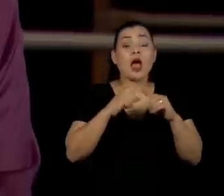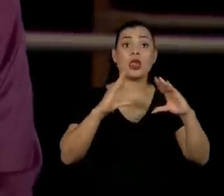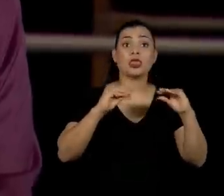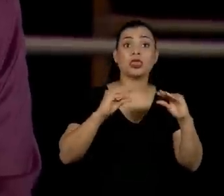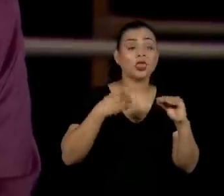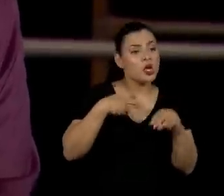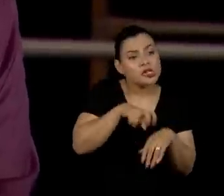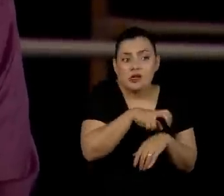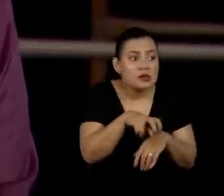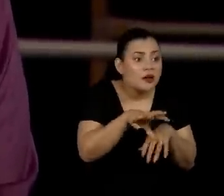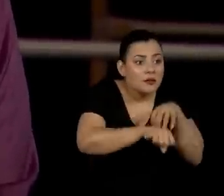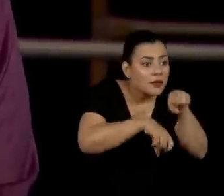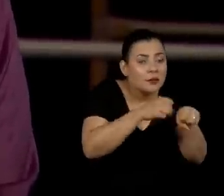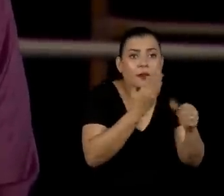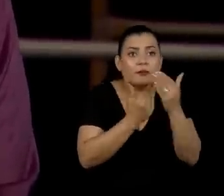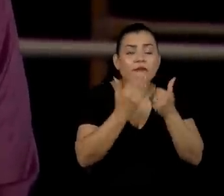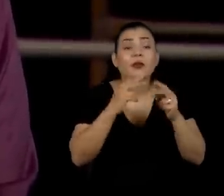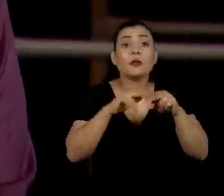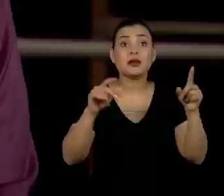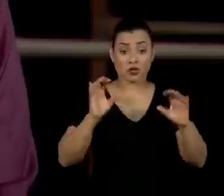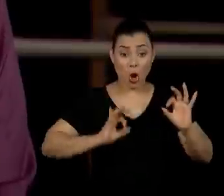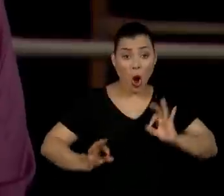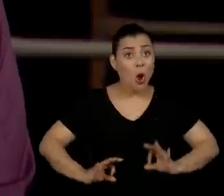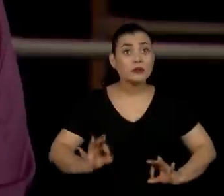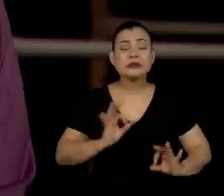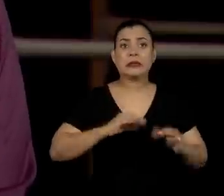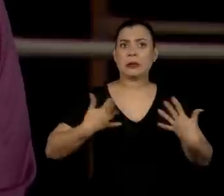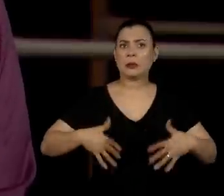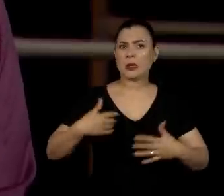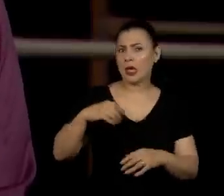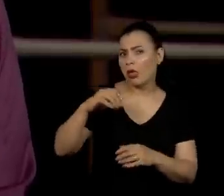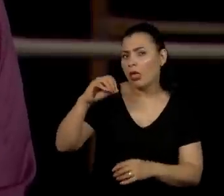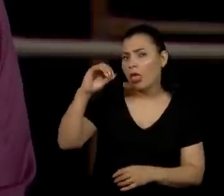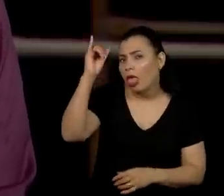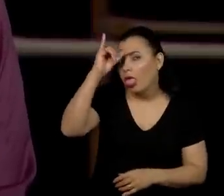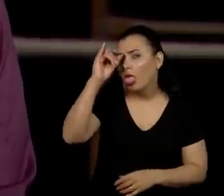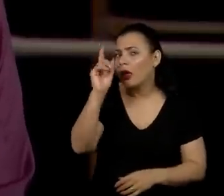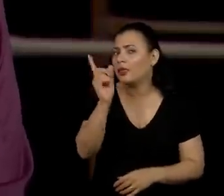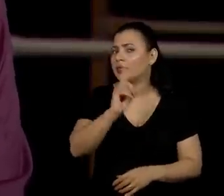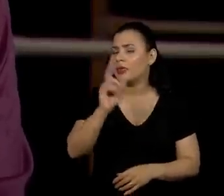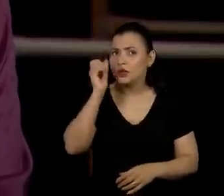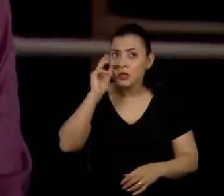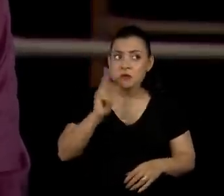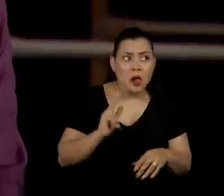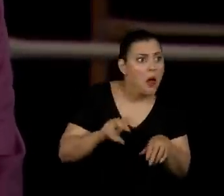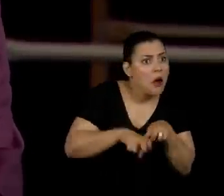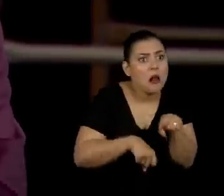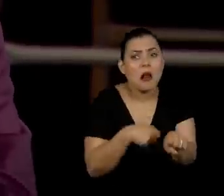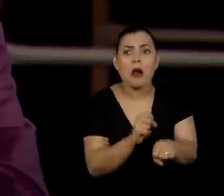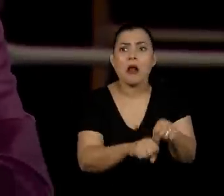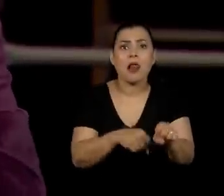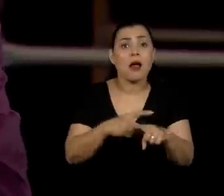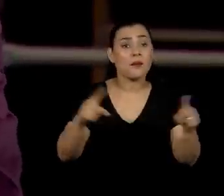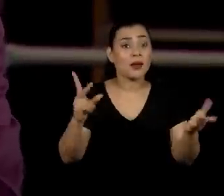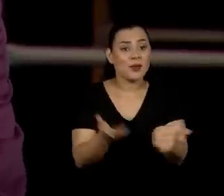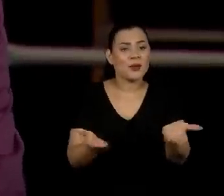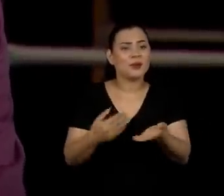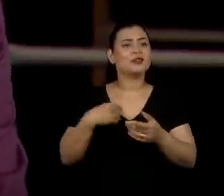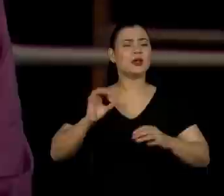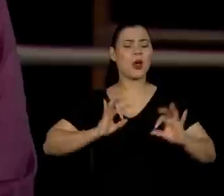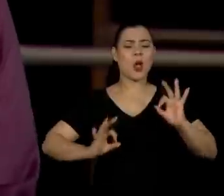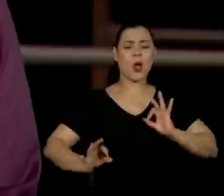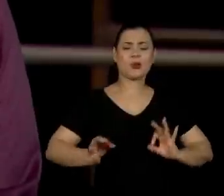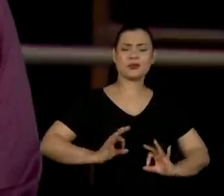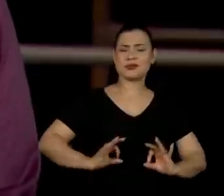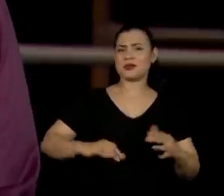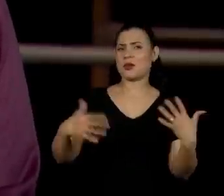danada a onça Não era nada sonsa hoje eu estou aqui com uma onça o melhor